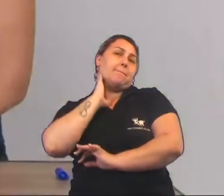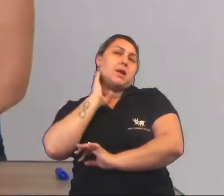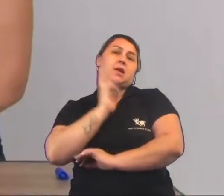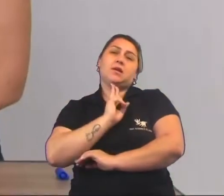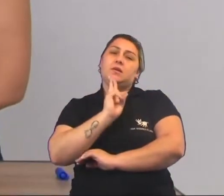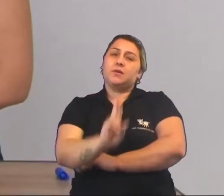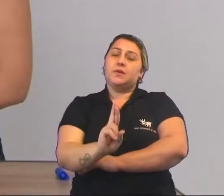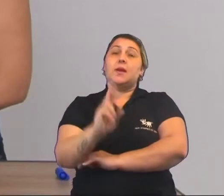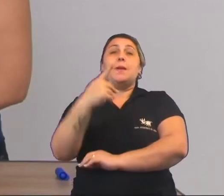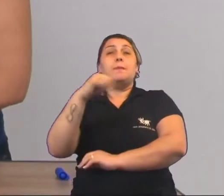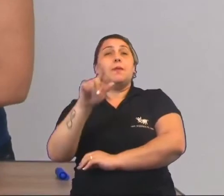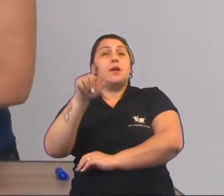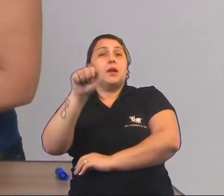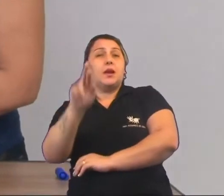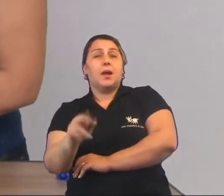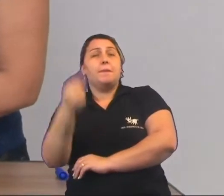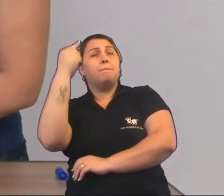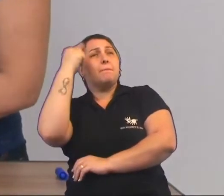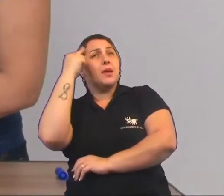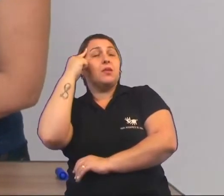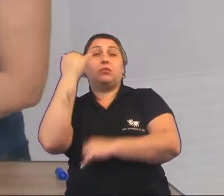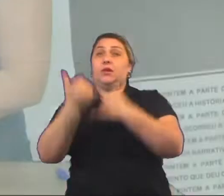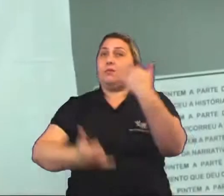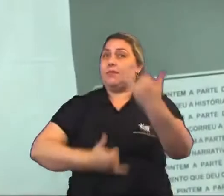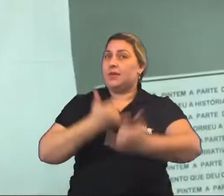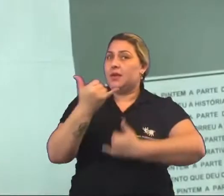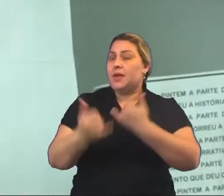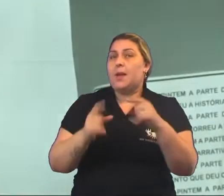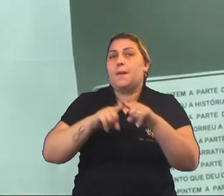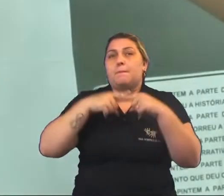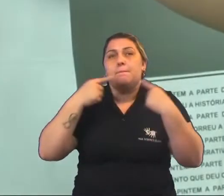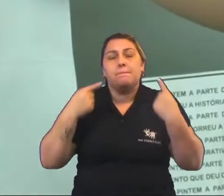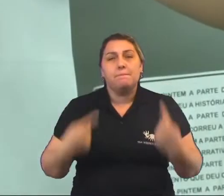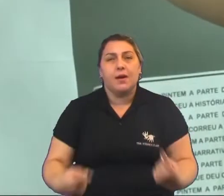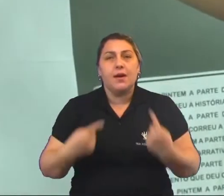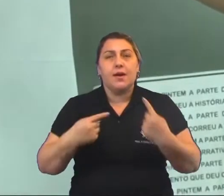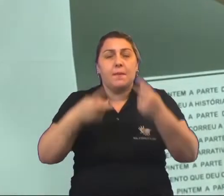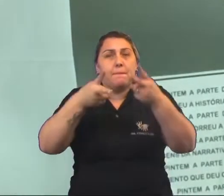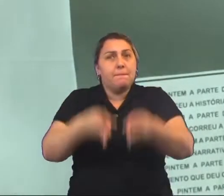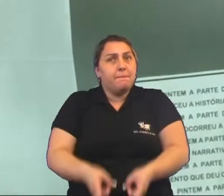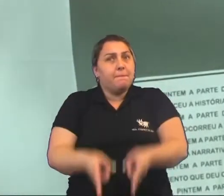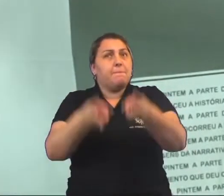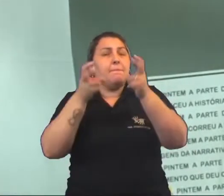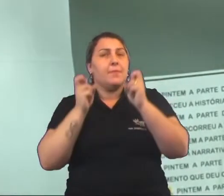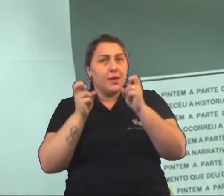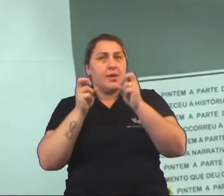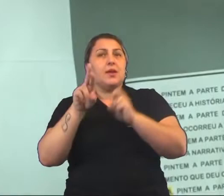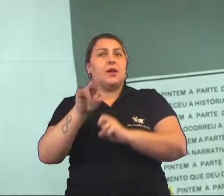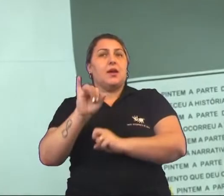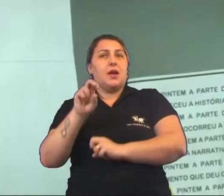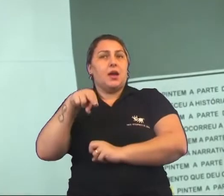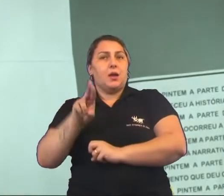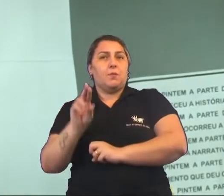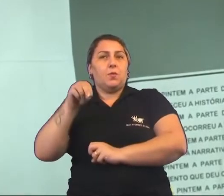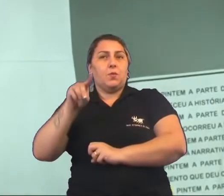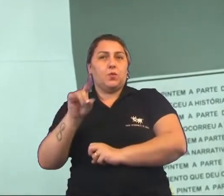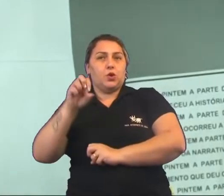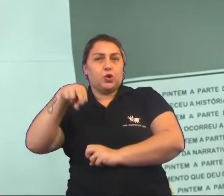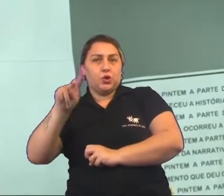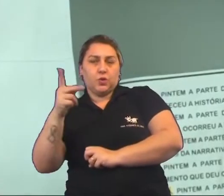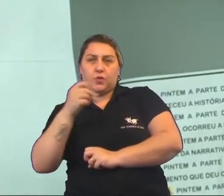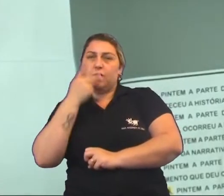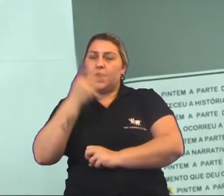fazer. Pilar pensou que fosse brincadeira, mas quando percebeu que Raimundinho falava